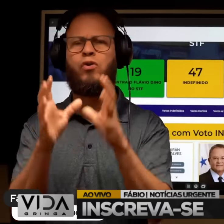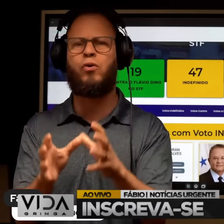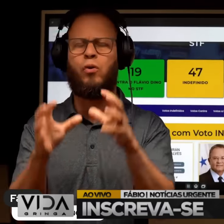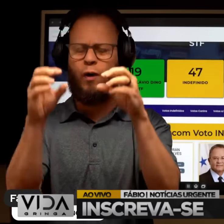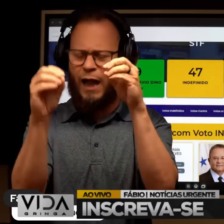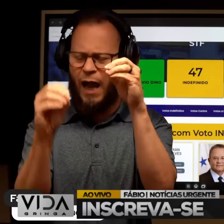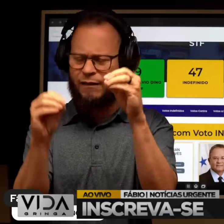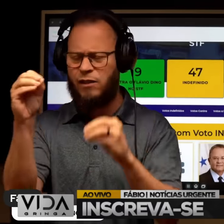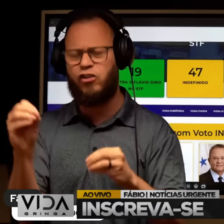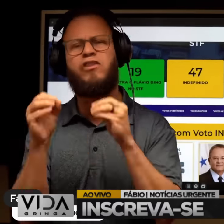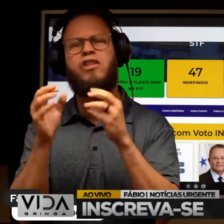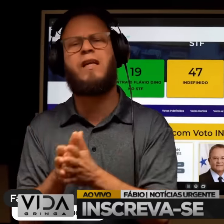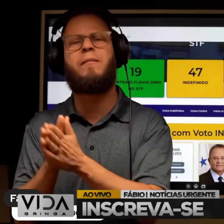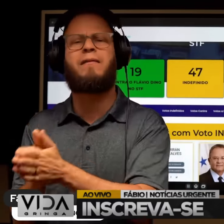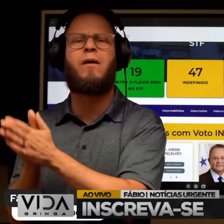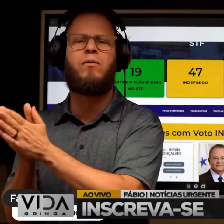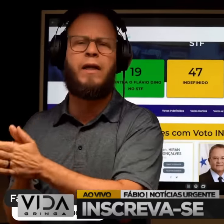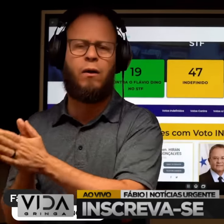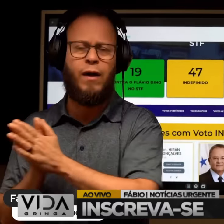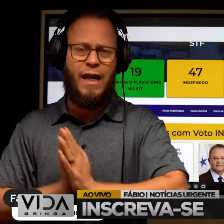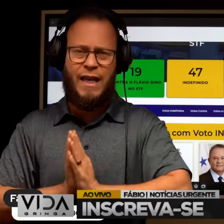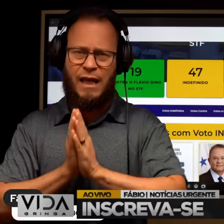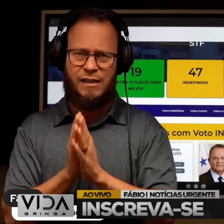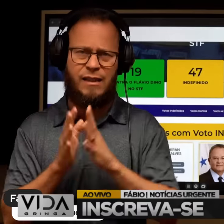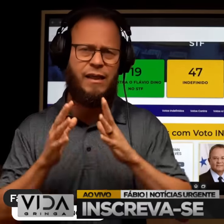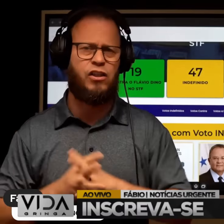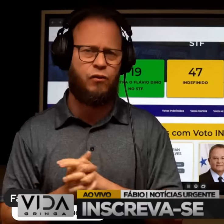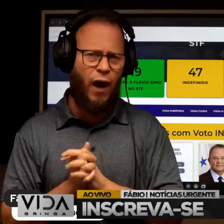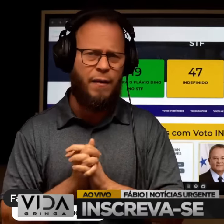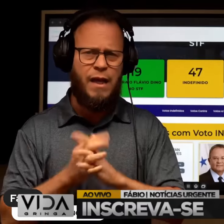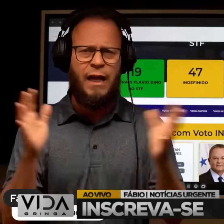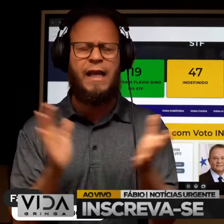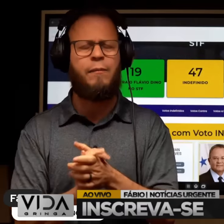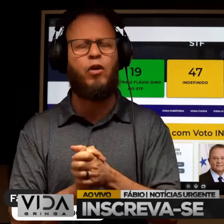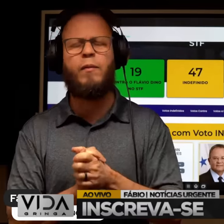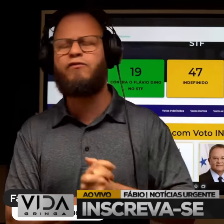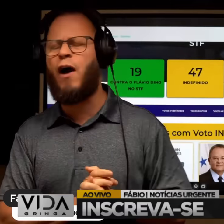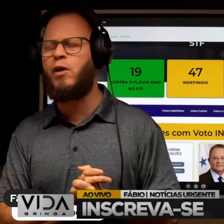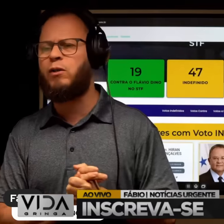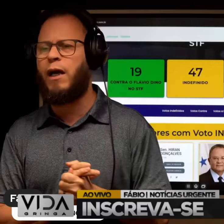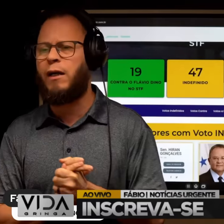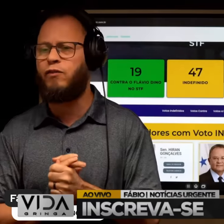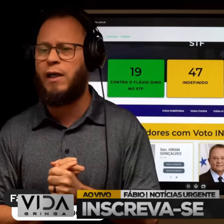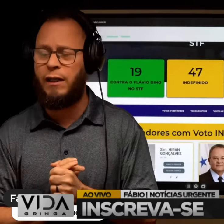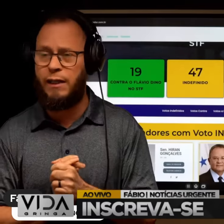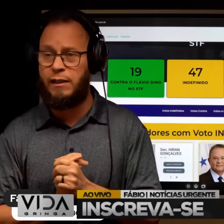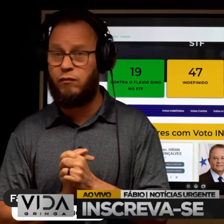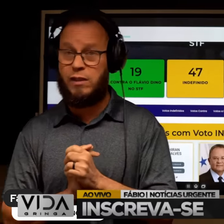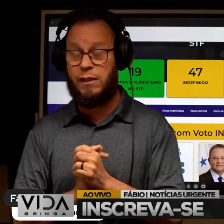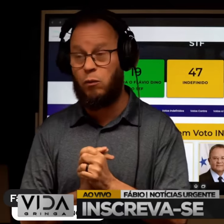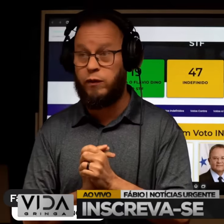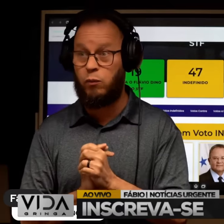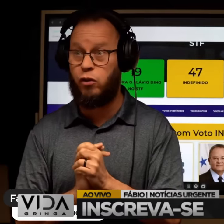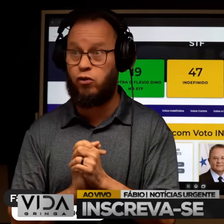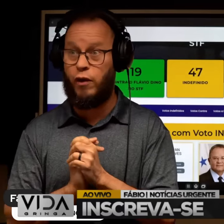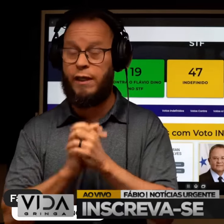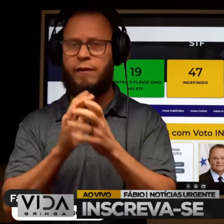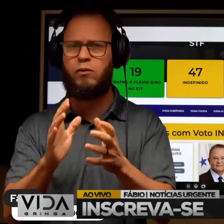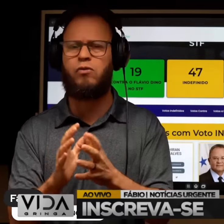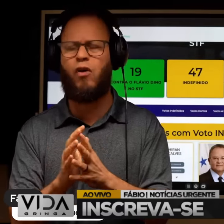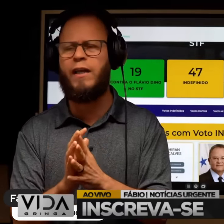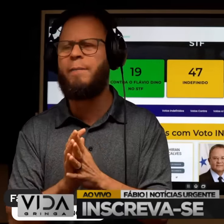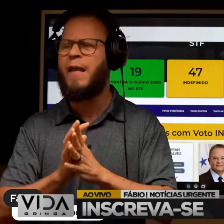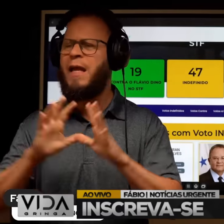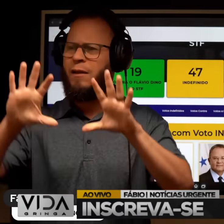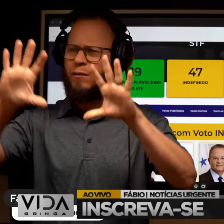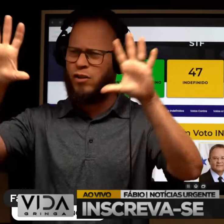um jogo. Cada dia a gente tem que matar um leão. E é assim que a gente vai. Galera, meu nome é Fábio, aqui do canal Vida Gringa. Se você não deu o seu joinha, deu o